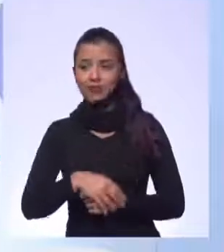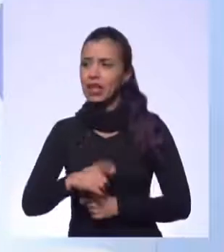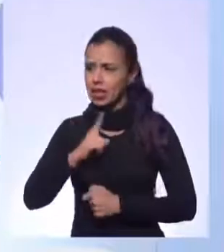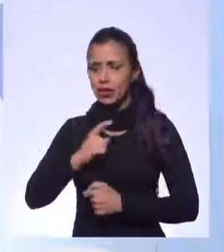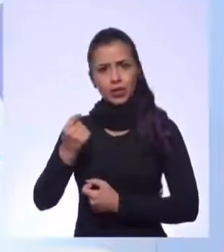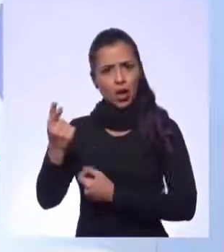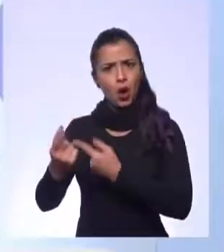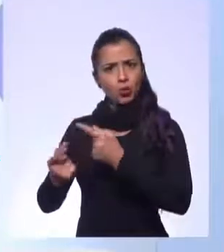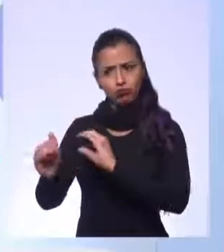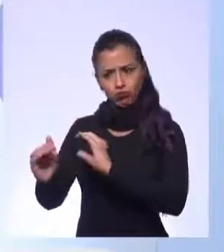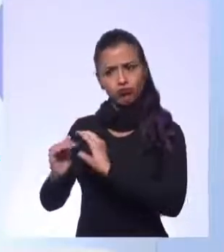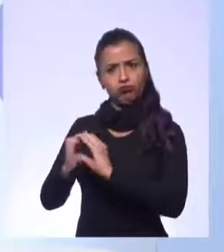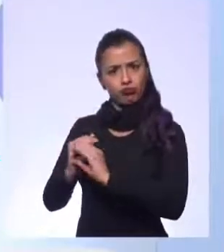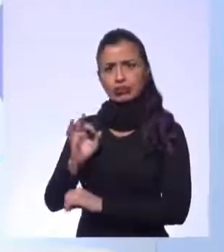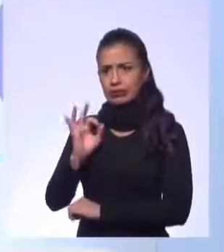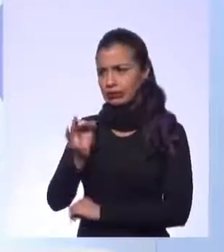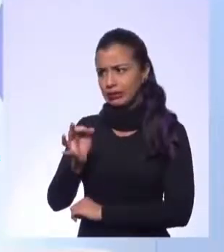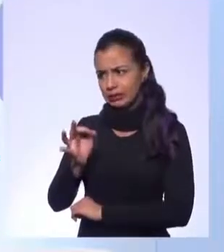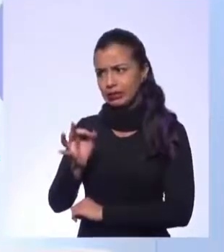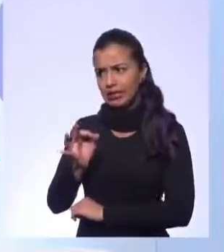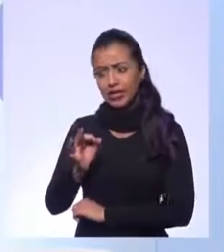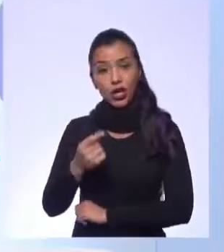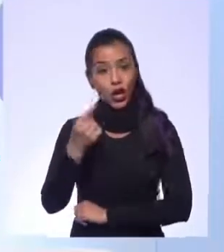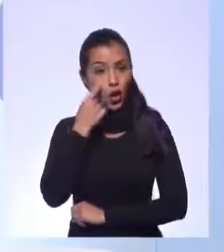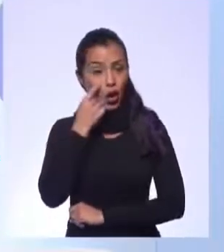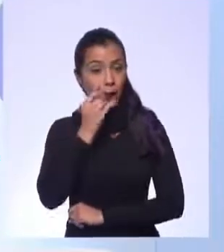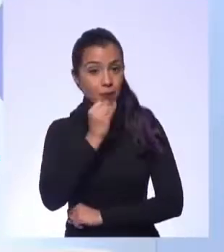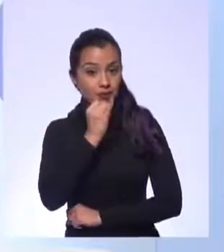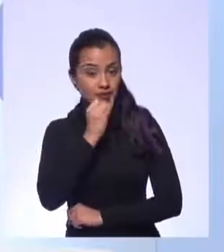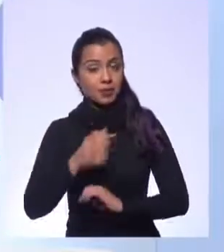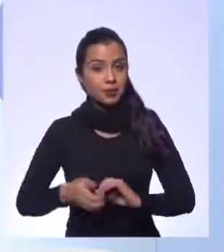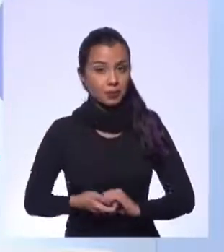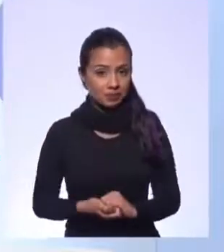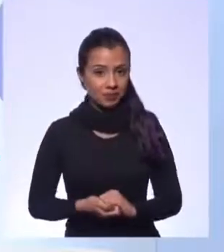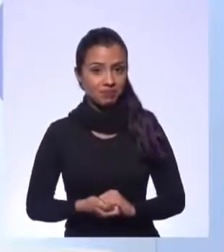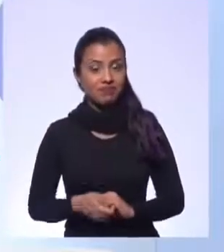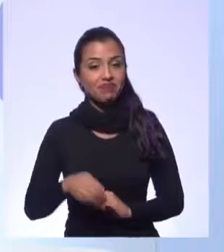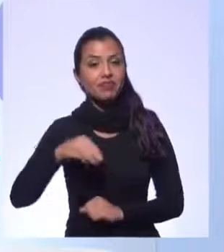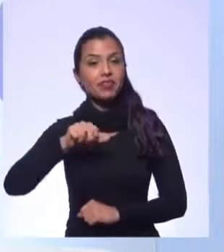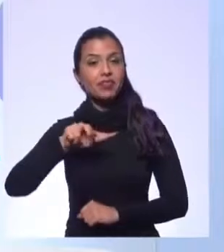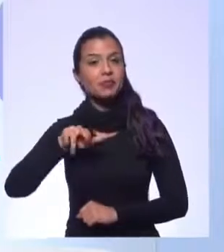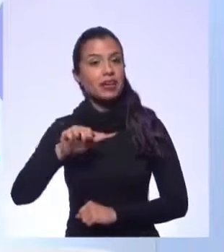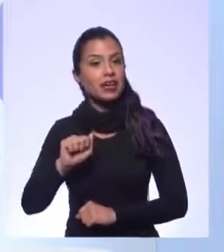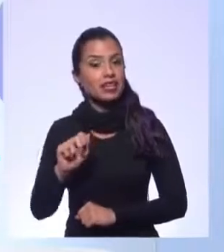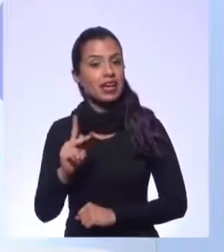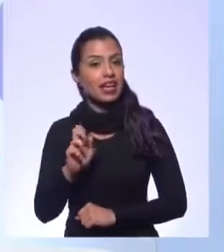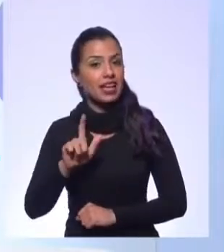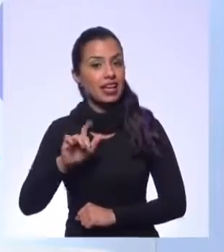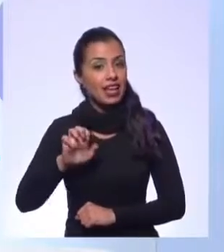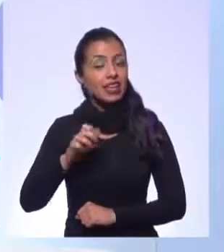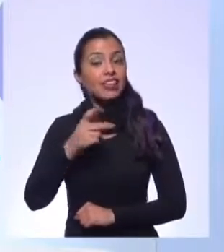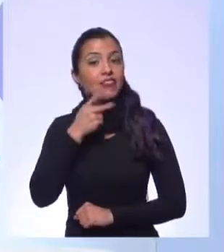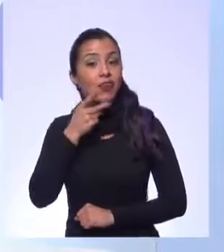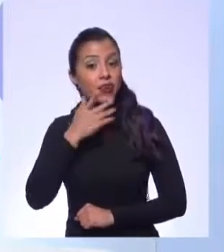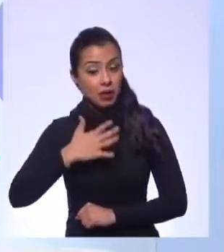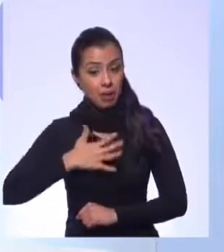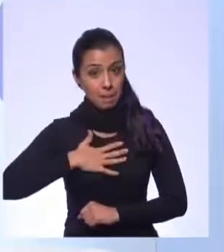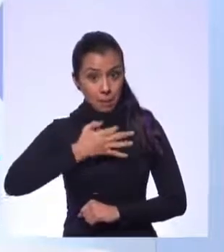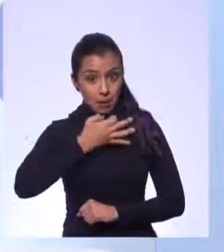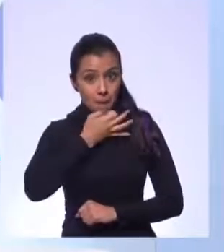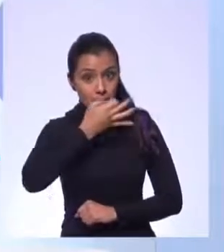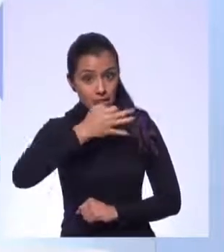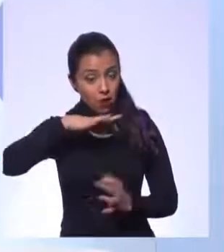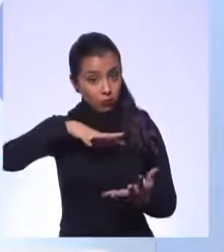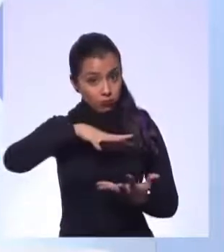completos aqui sim, Antônia. Tem uns que colocaram? Tem, sim, olha só. A gente tem aqui a Maria Helena. In my opinion, our planet can be affected by